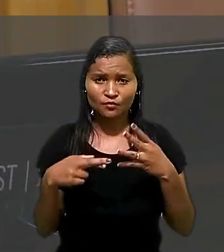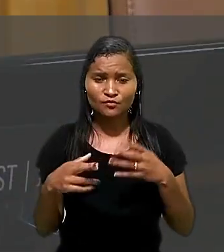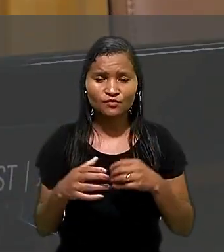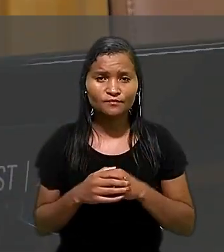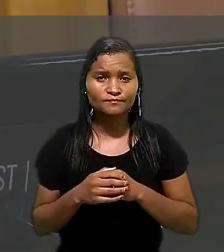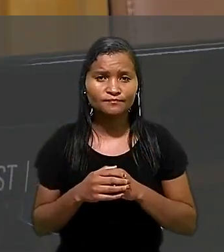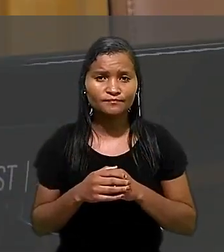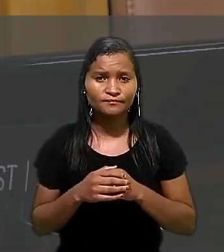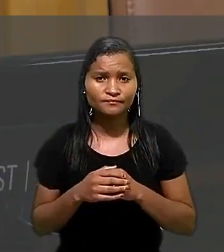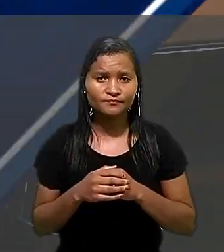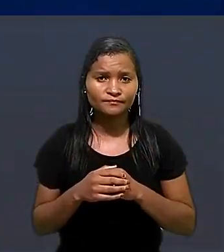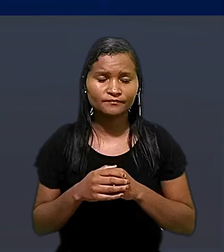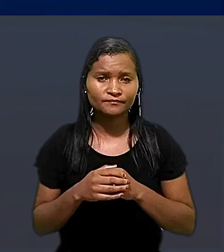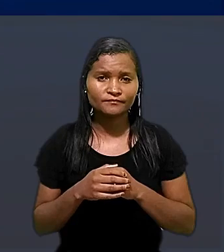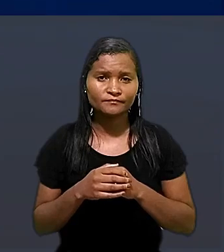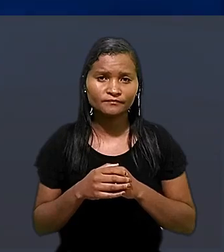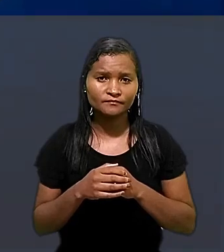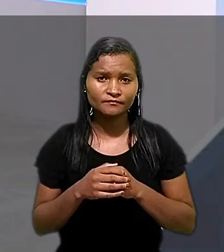da decisão.